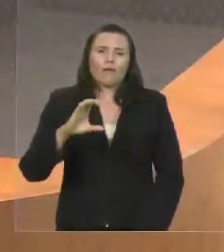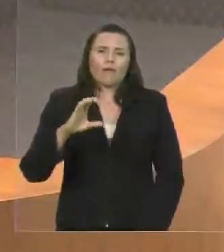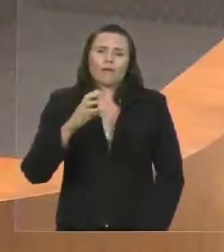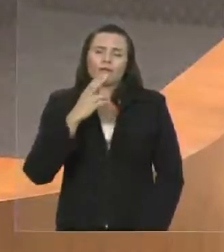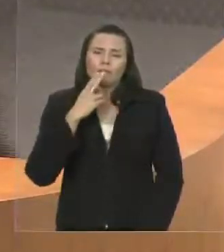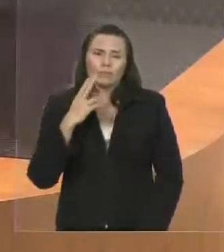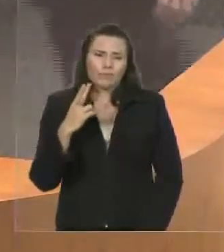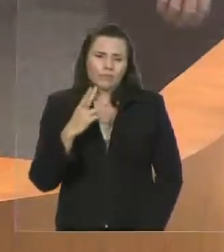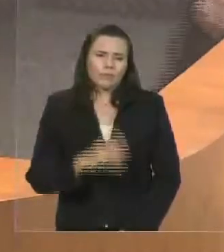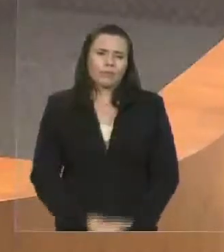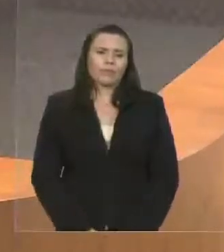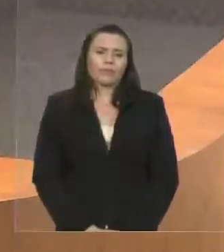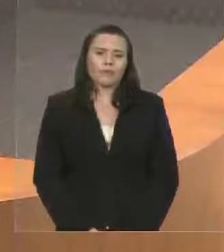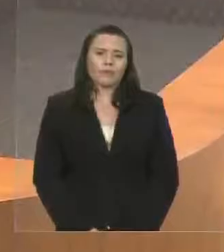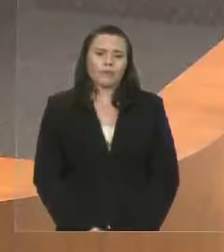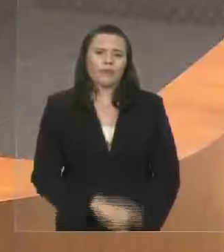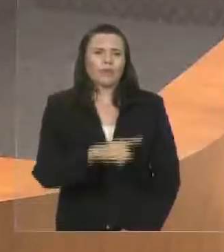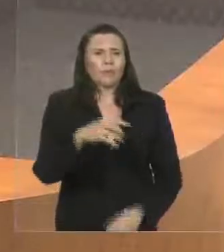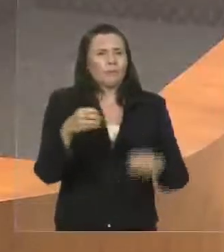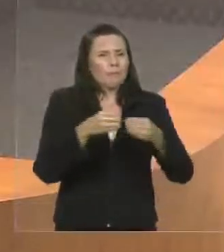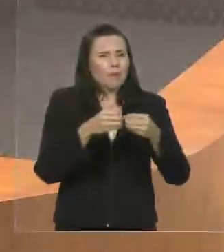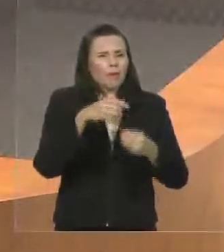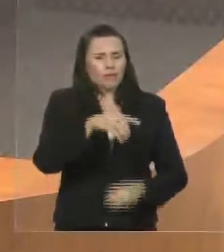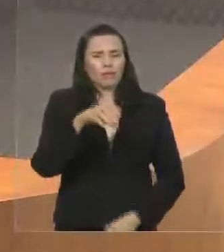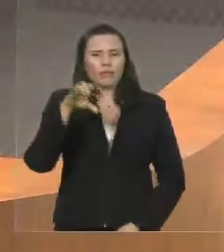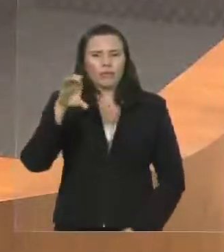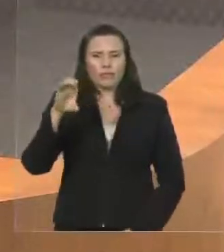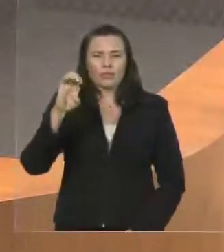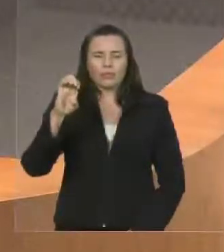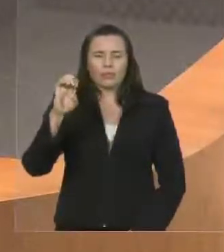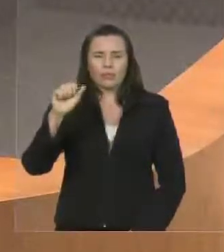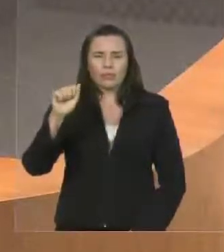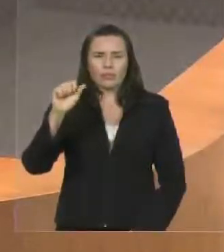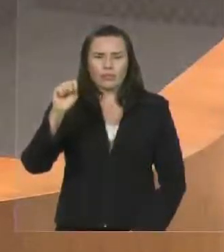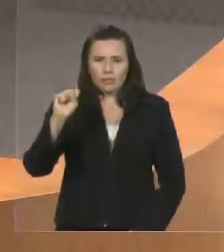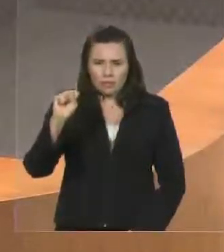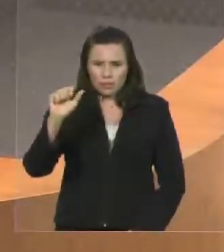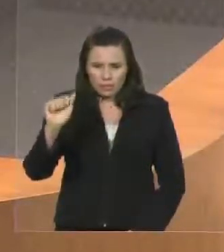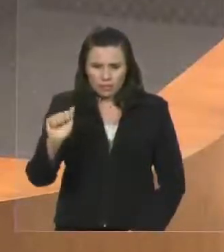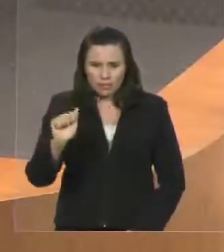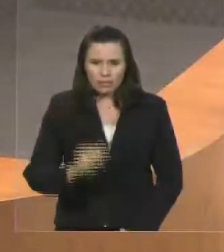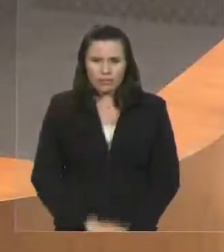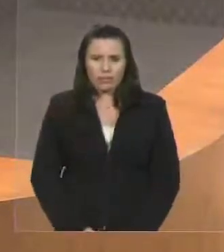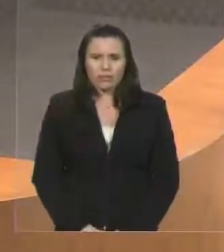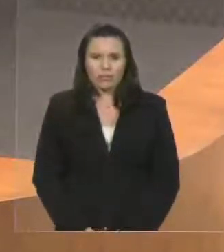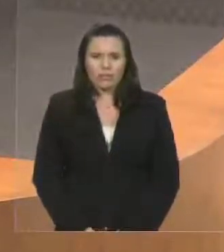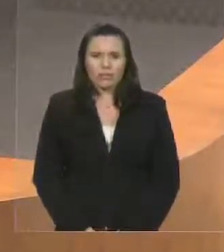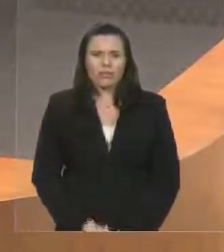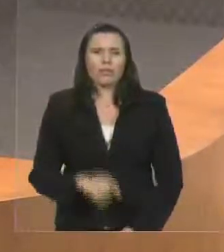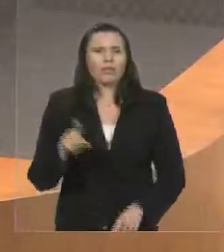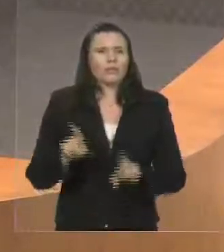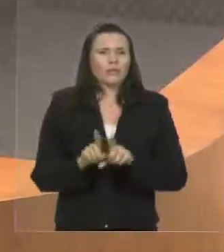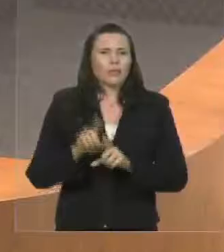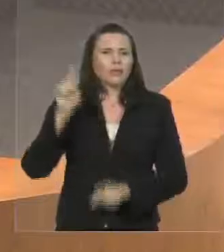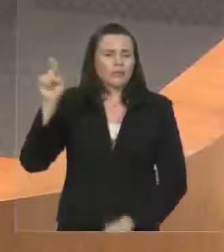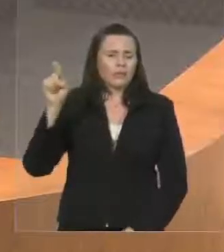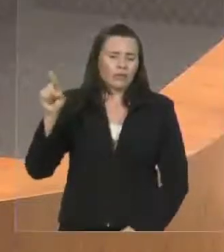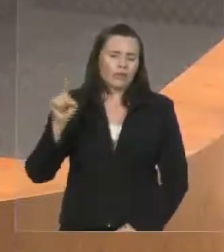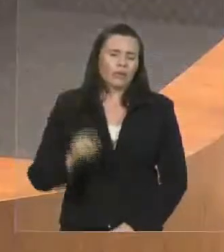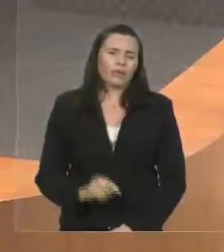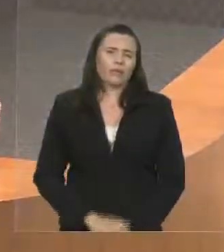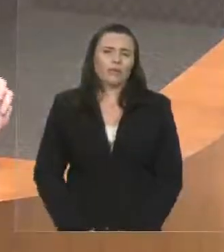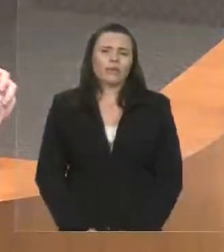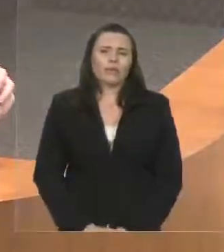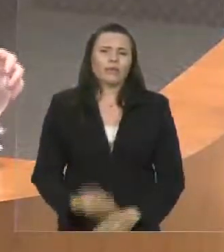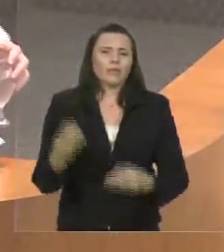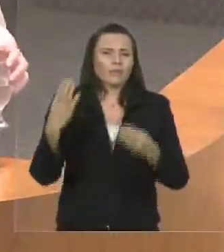cooperativa das Hortifruti Grangeiros, aqui a CEASA, aqui do lado do Maranhão, e da reserva Itapiracó, na Lagoa da Jança, são